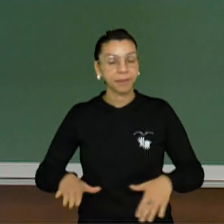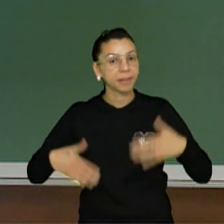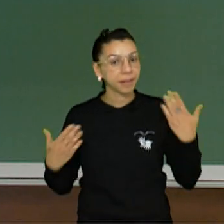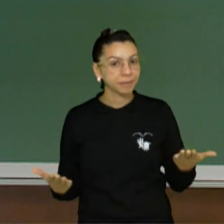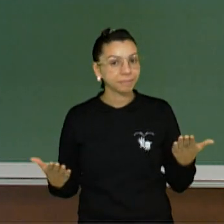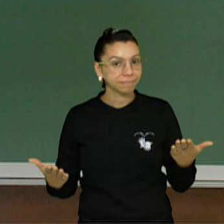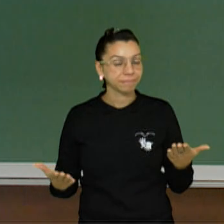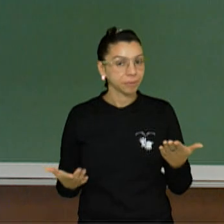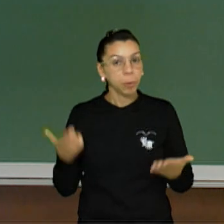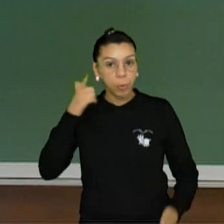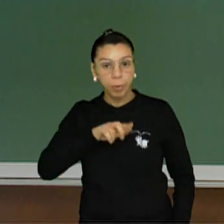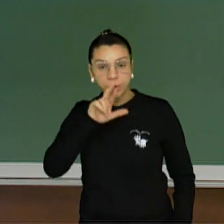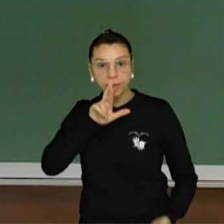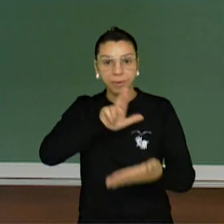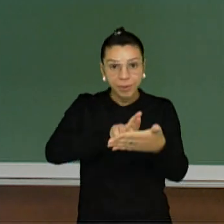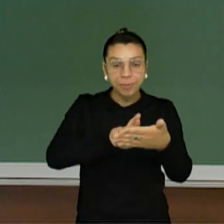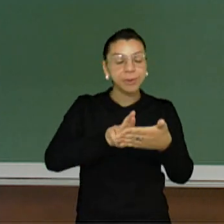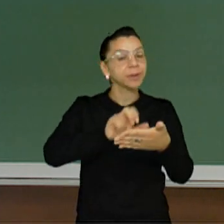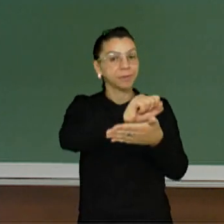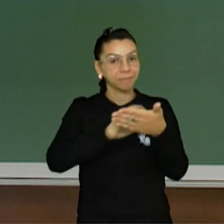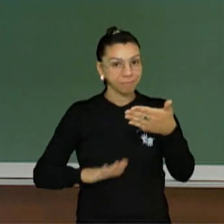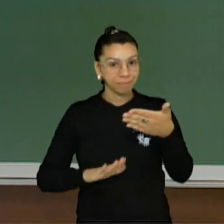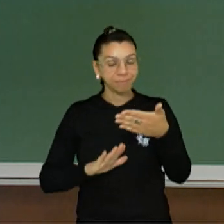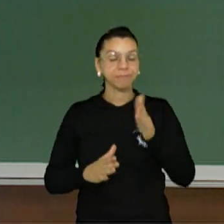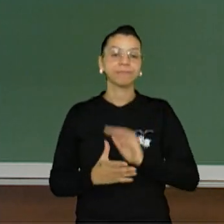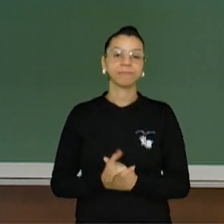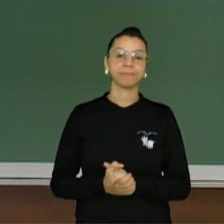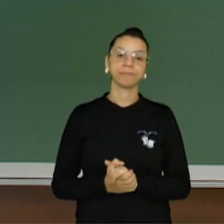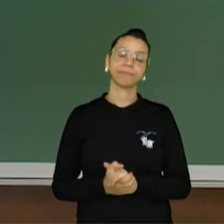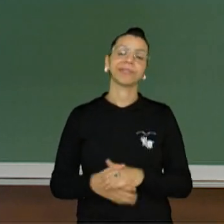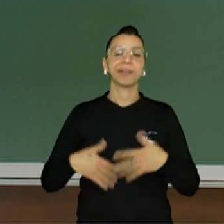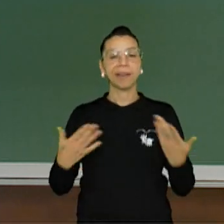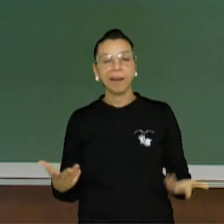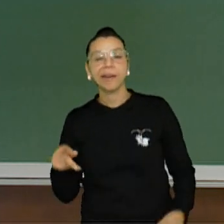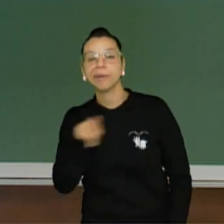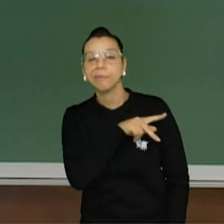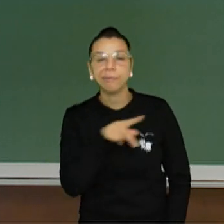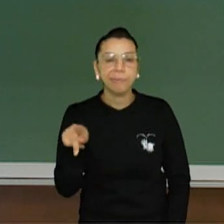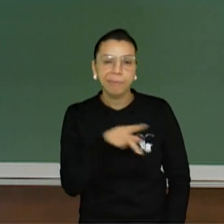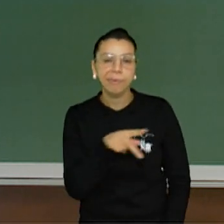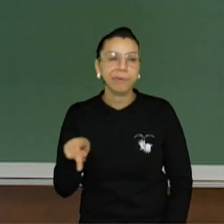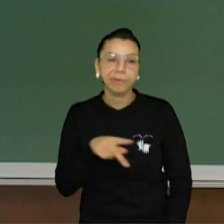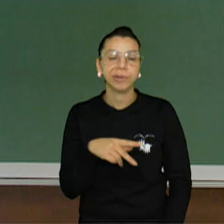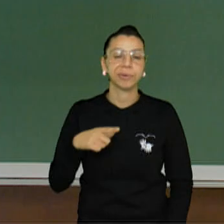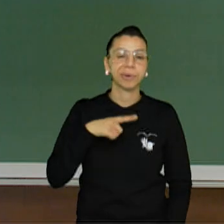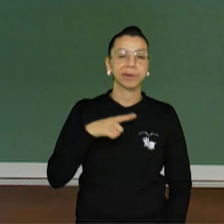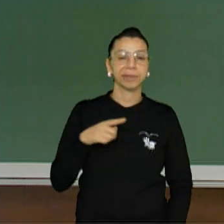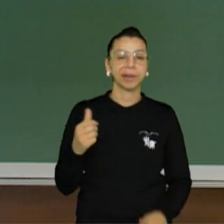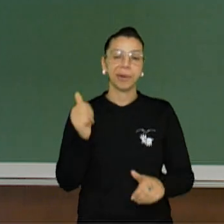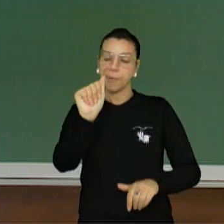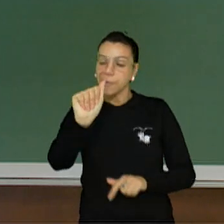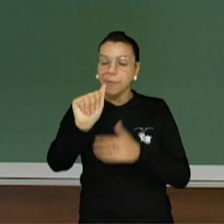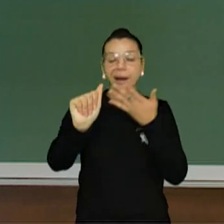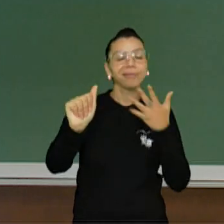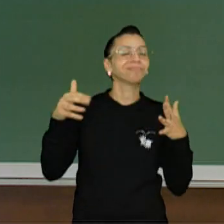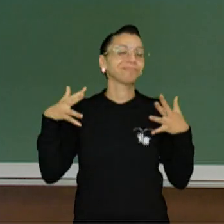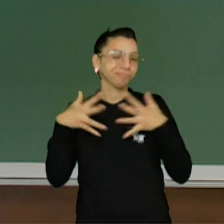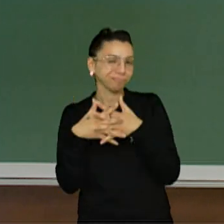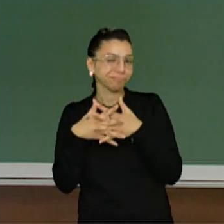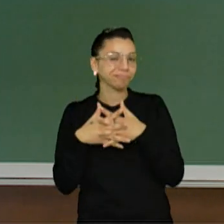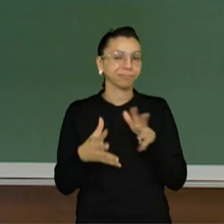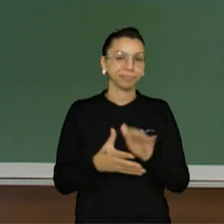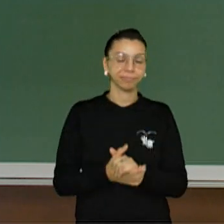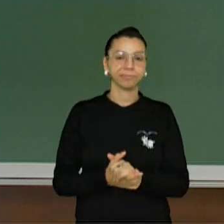E aí, pessoal, conseguiram resolver esse exercício? Ai, professor, esse exercício tinha esse A aí, eu fiquei um pouquinho confuso,